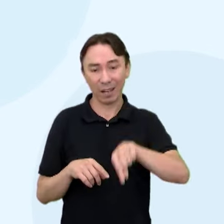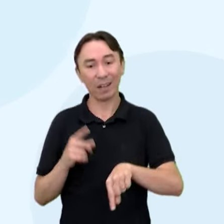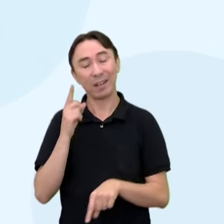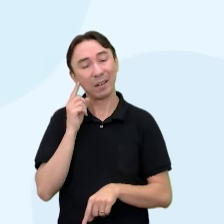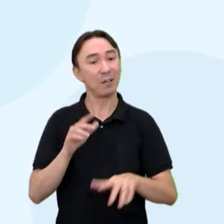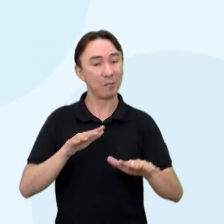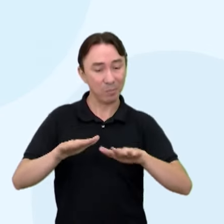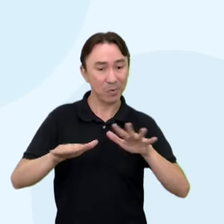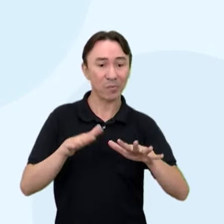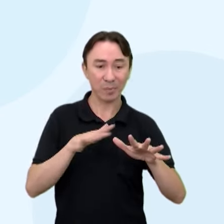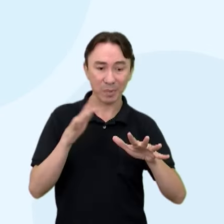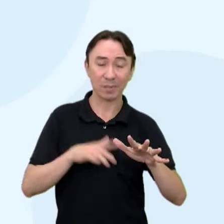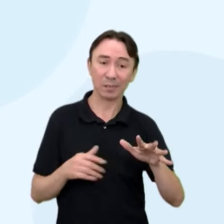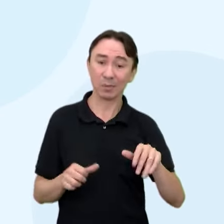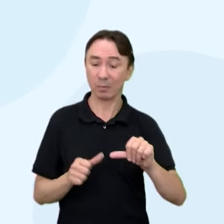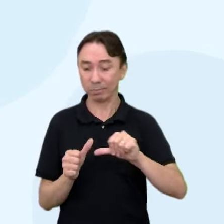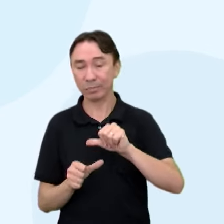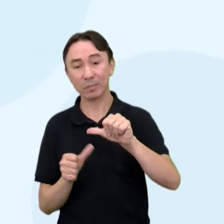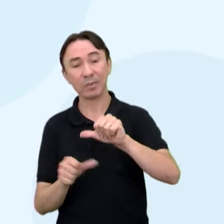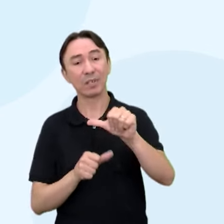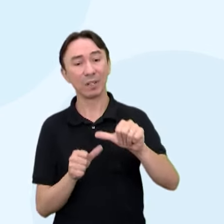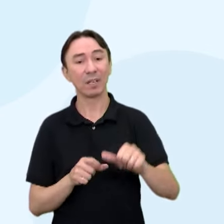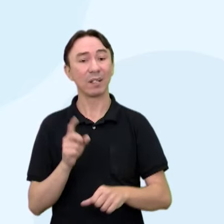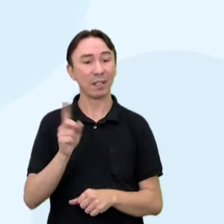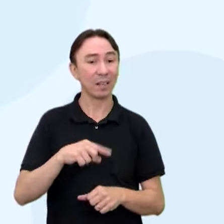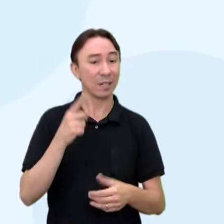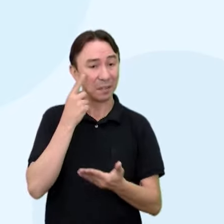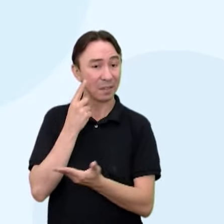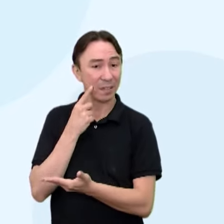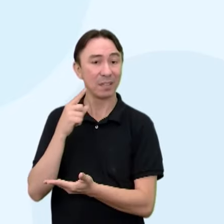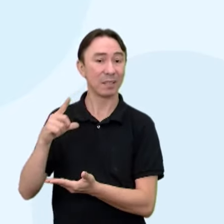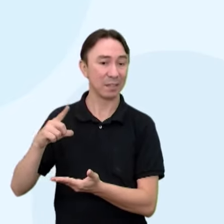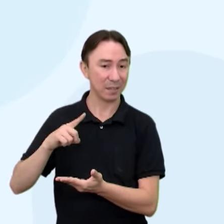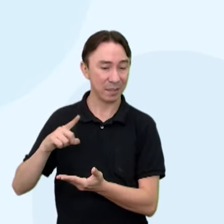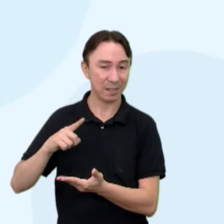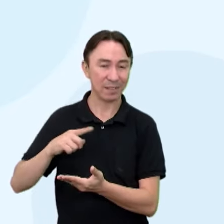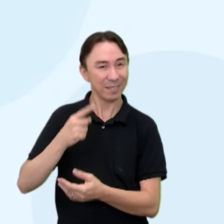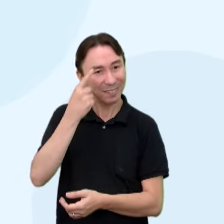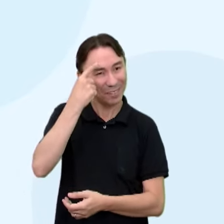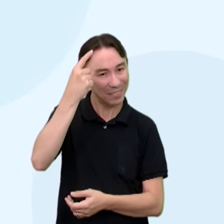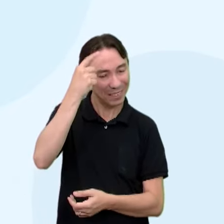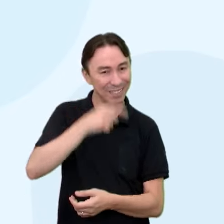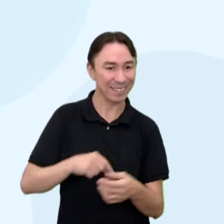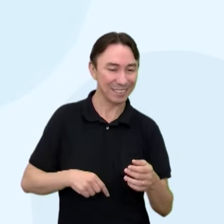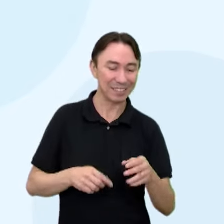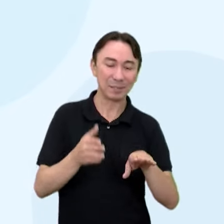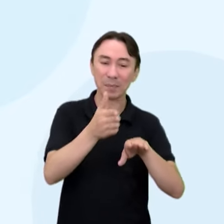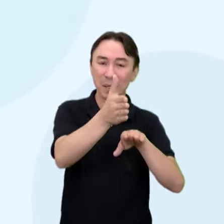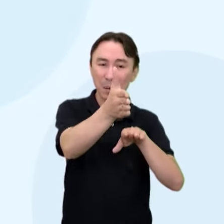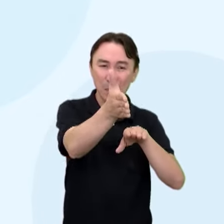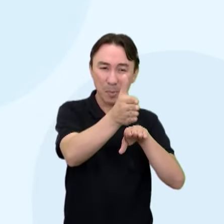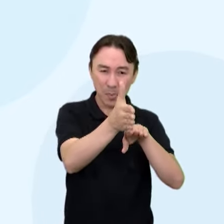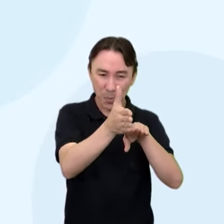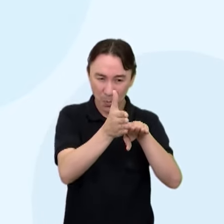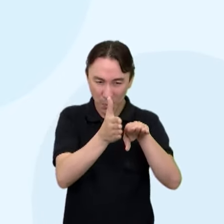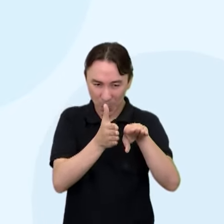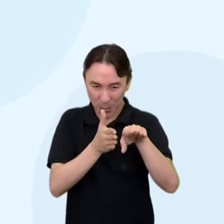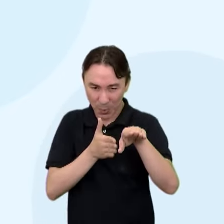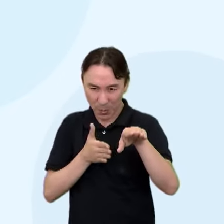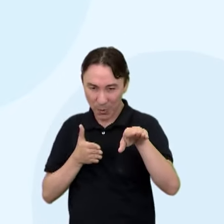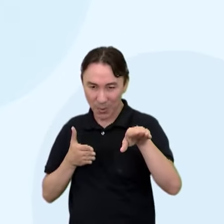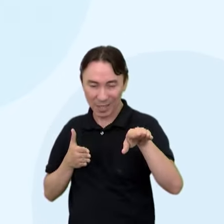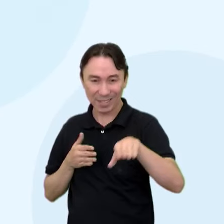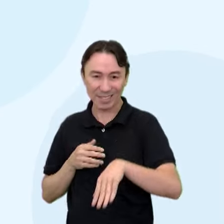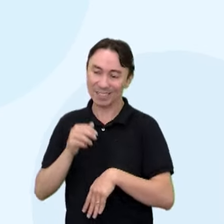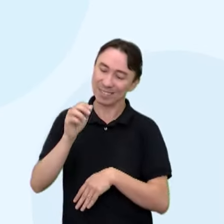movimento transformante, e aí que está localizado aí a falha de San Andreas, né? Que até muitas vezes falo aí da questão do tremor de terra, né,